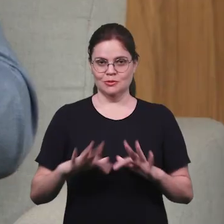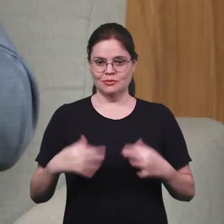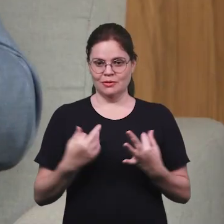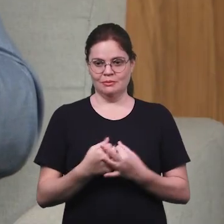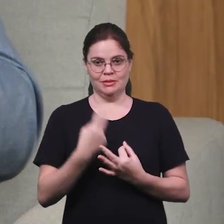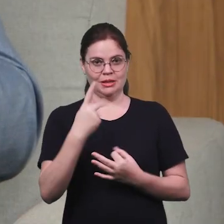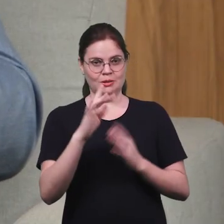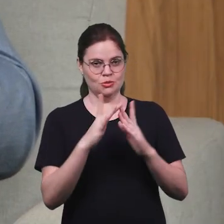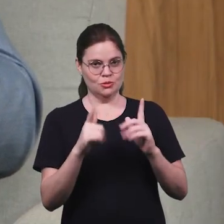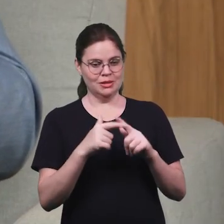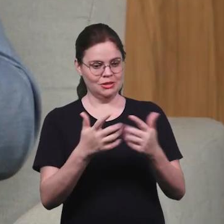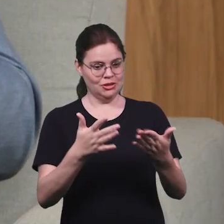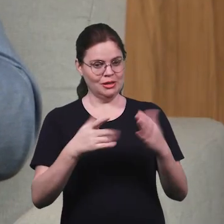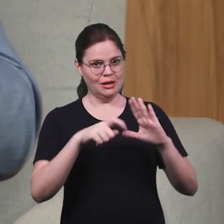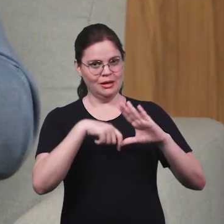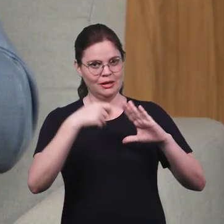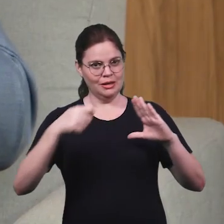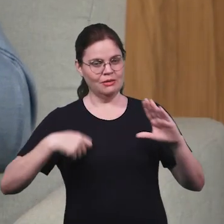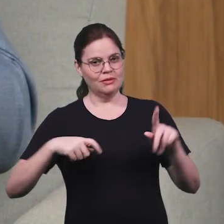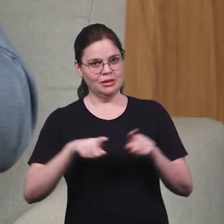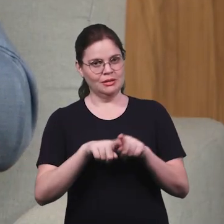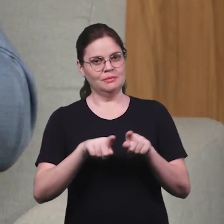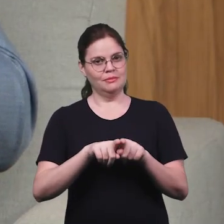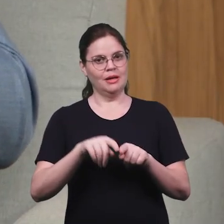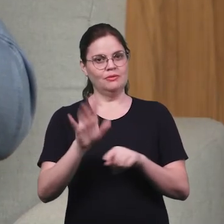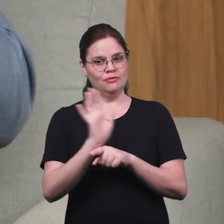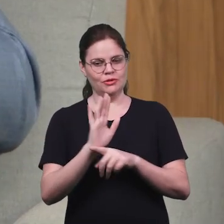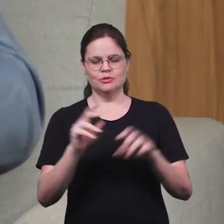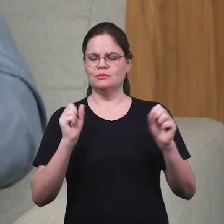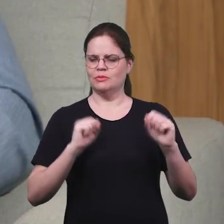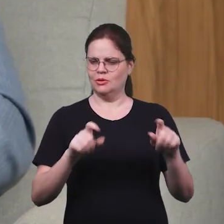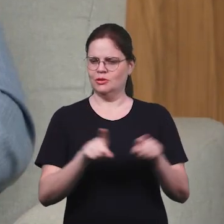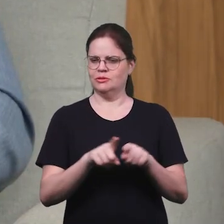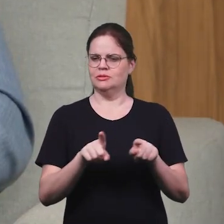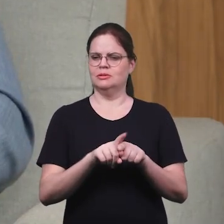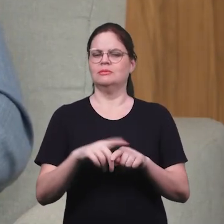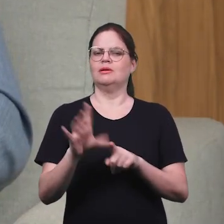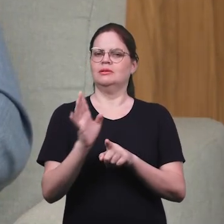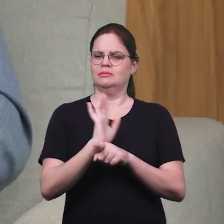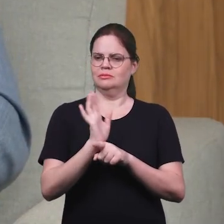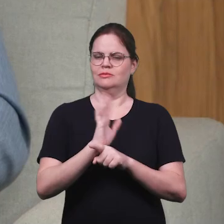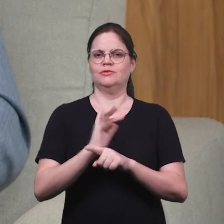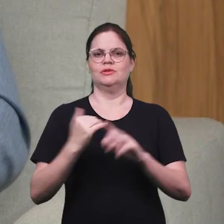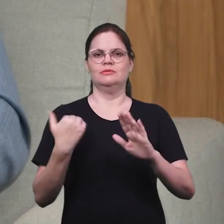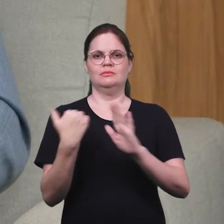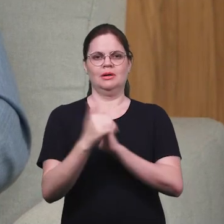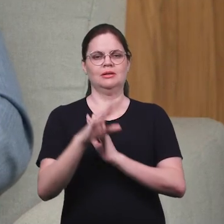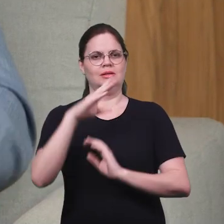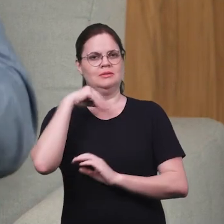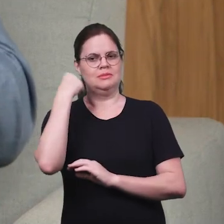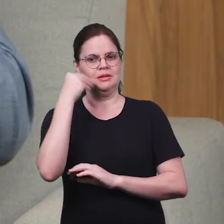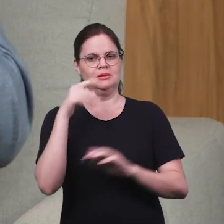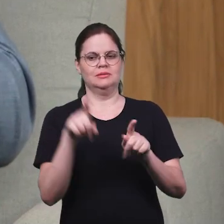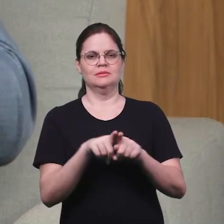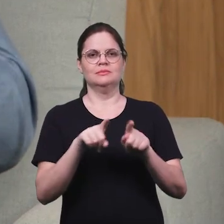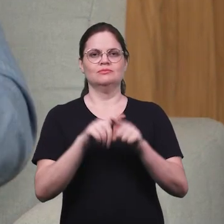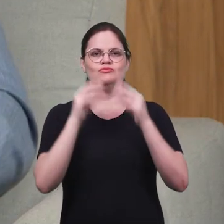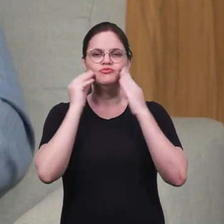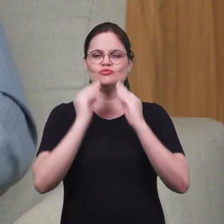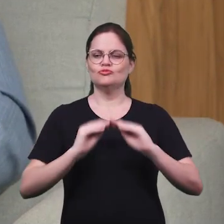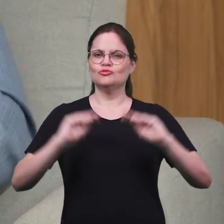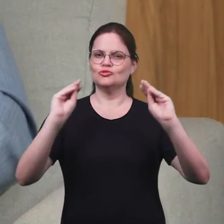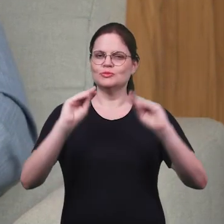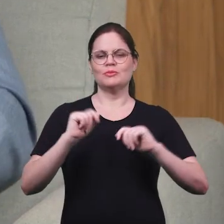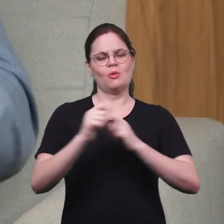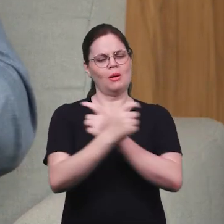família, na sua igreja, ela quer gravar um vídeo também. Criança gosta de gravar vídeo. Grava o vídeo dela, contando ali a sua experiência também, mandando um